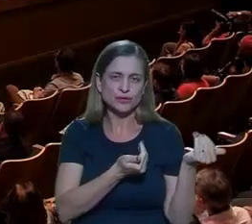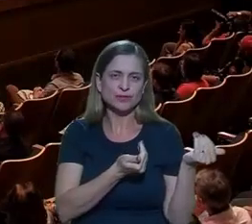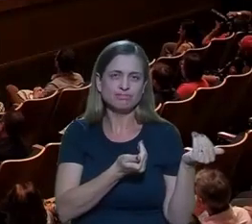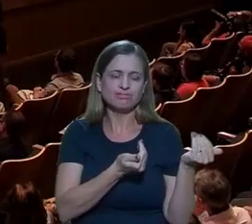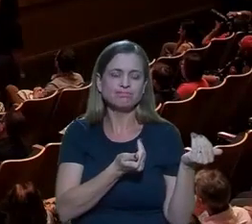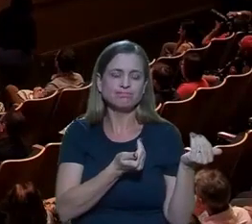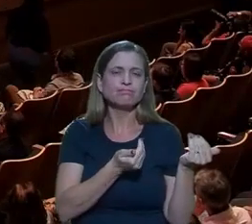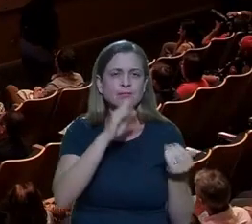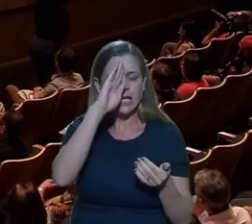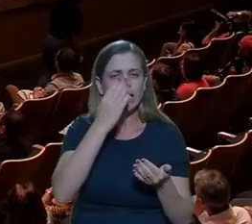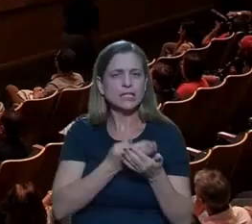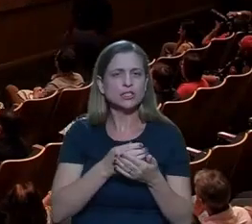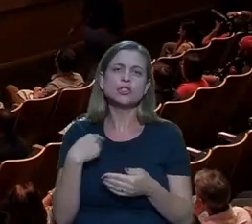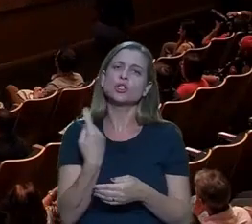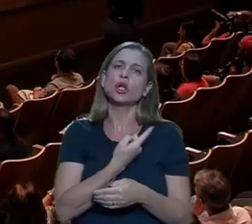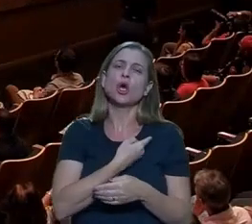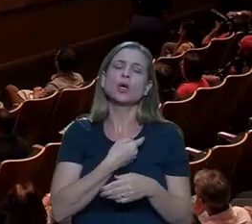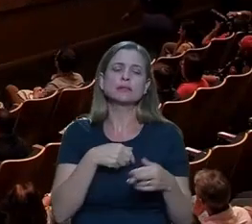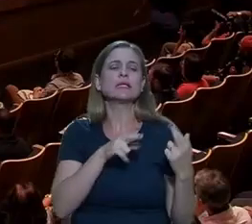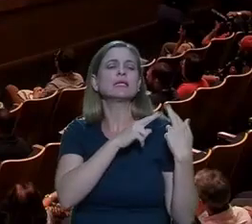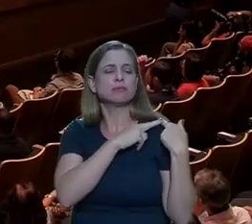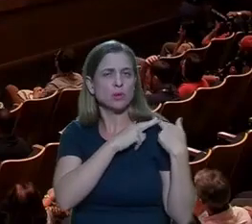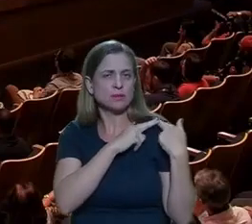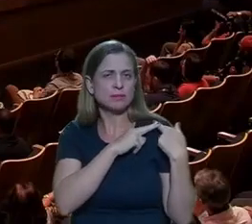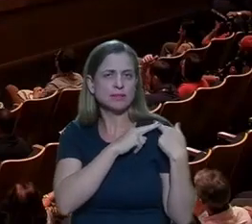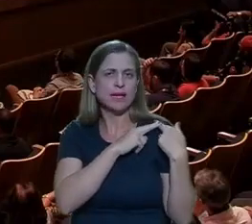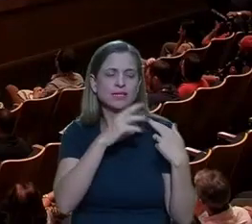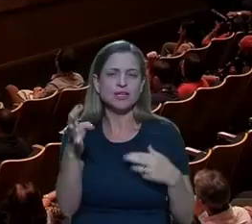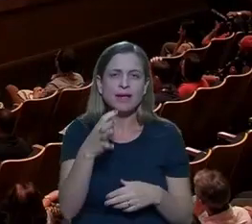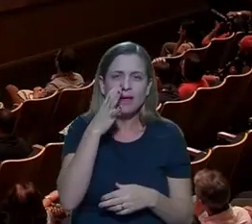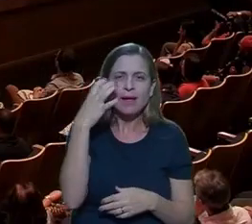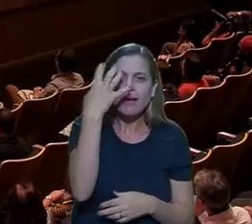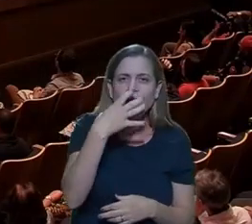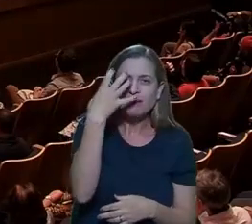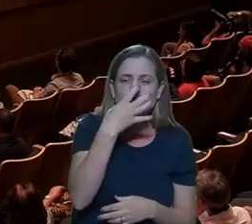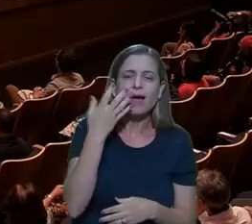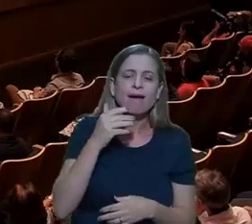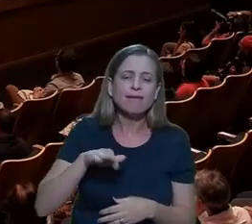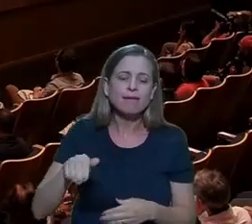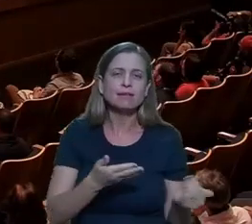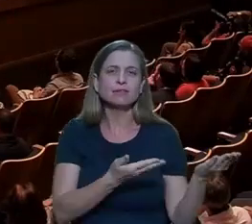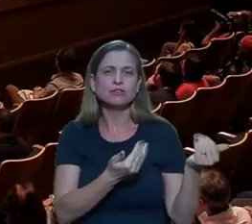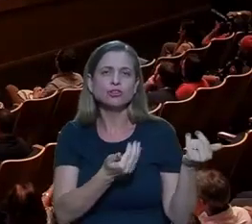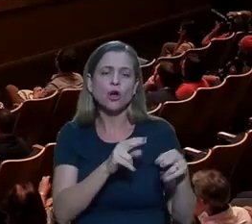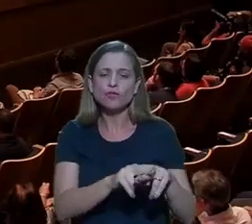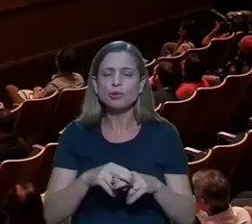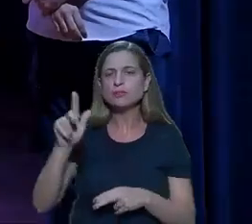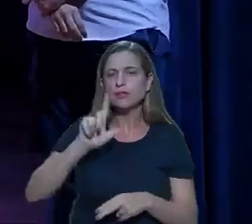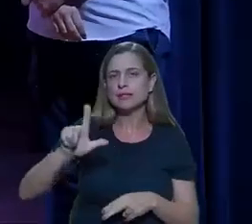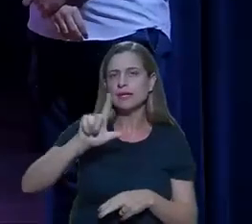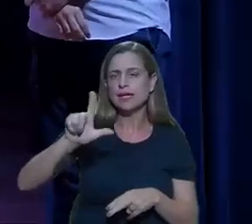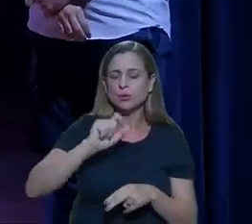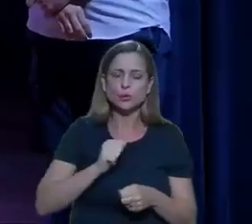a gente tem um grande papel de encantar a meninada, as crianças, os jovens, pela literatura, pela poesia,